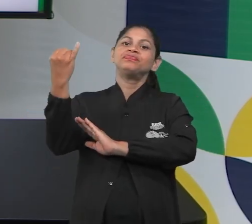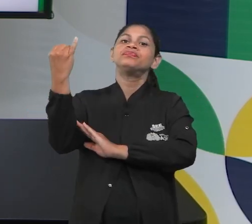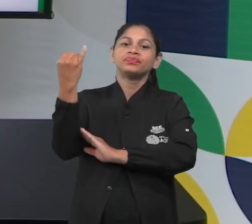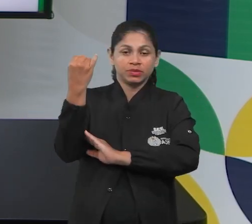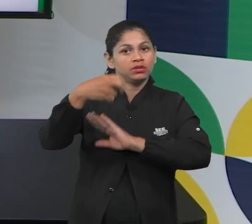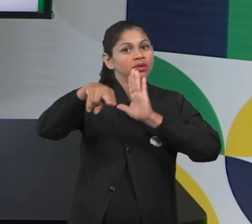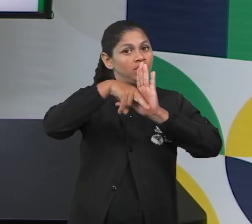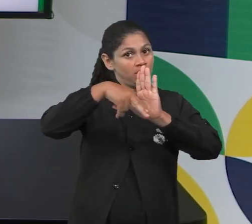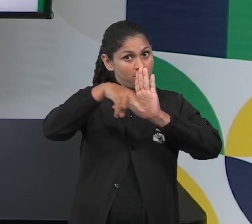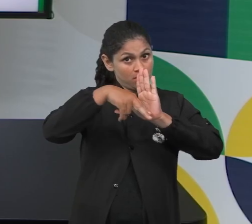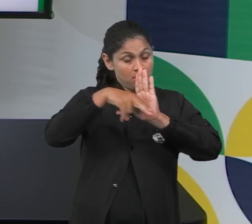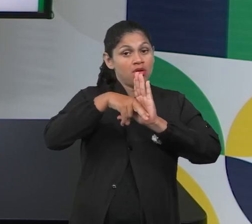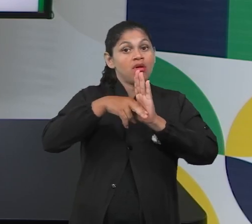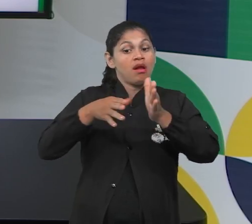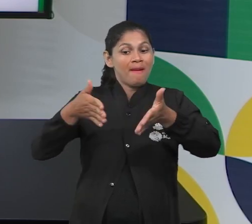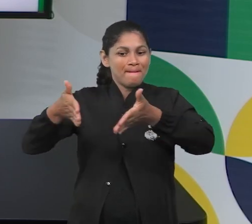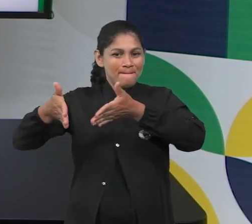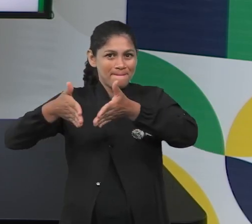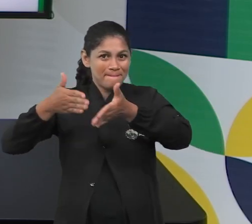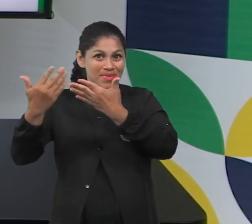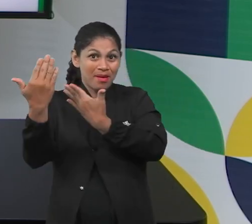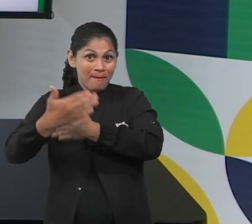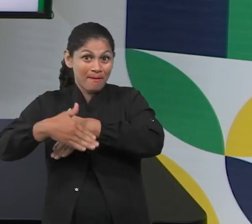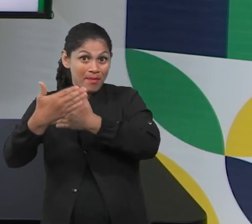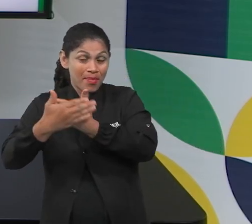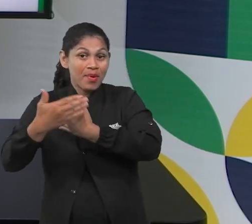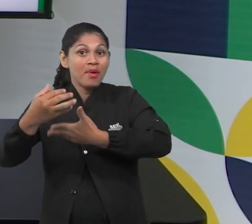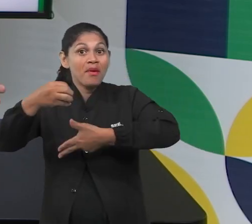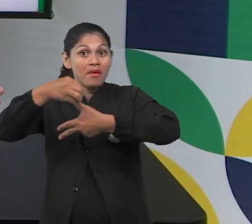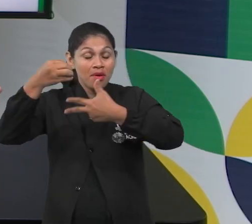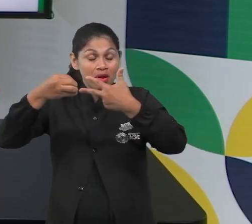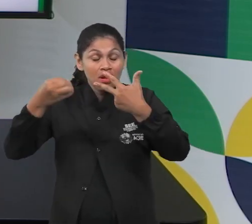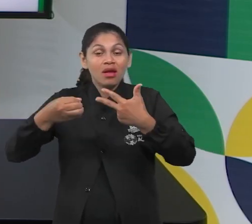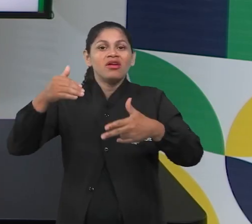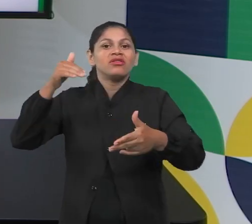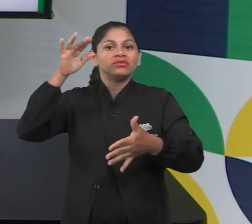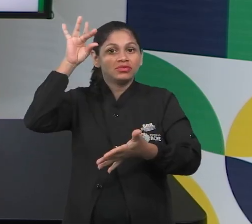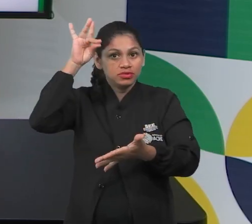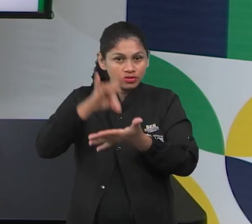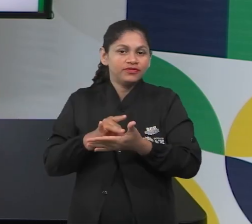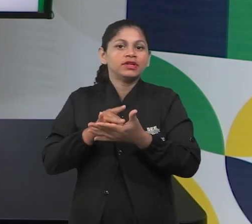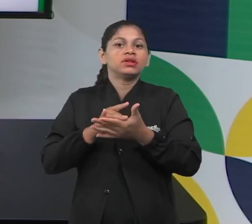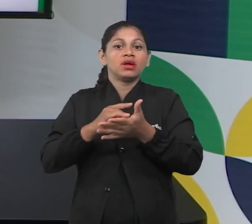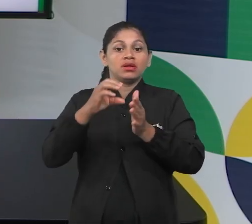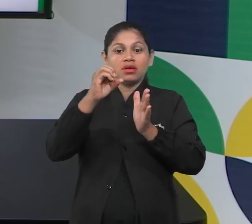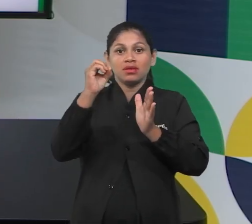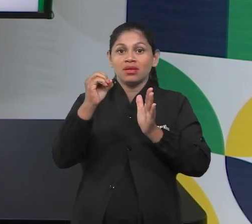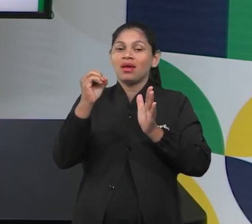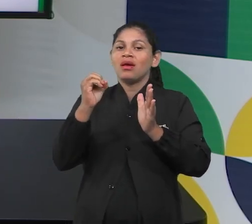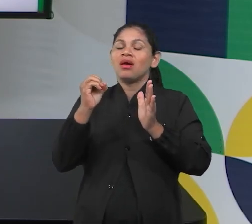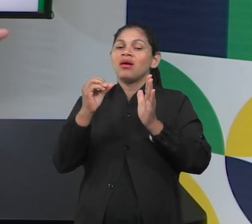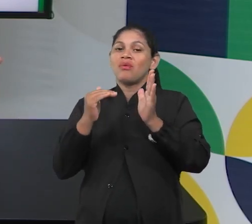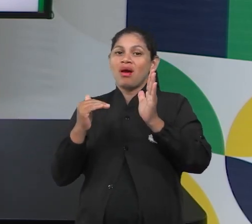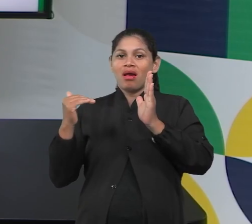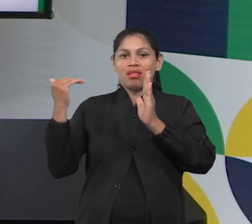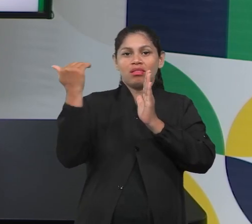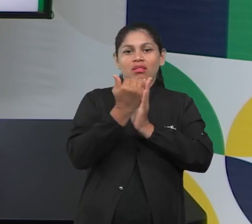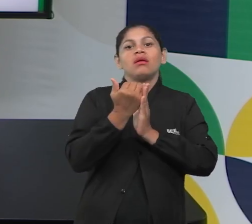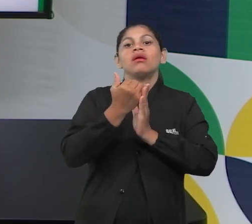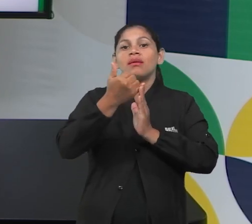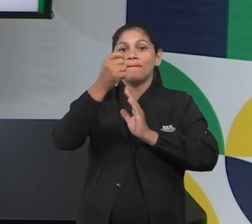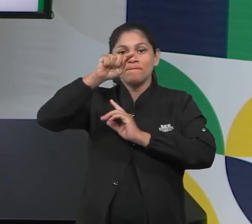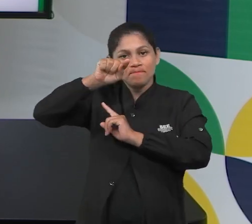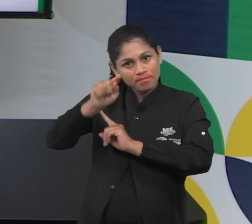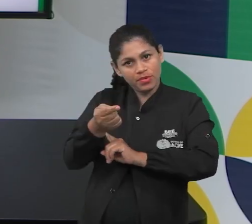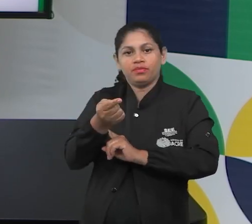única parte da sua prova do Enem que vai valer de fato de 0 a 1000. Então é a nota que você pode conquistar os seus